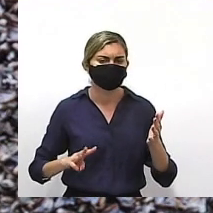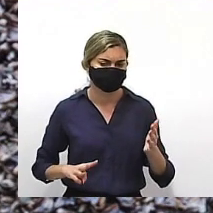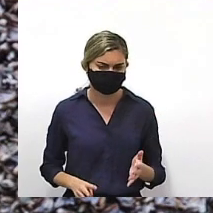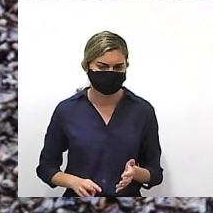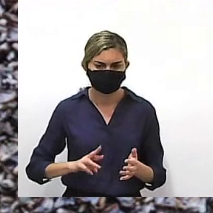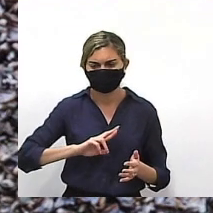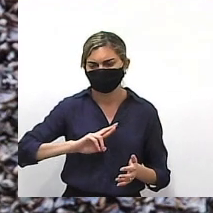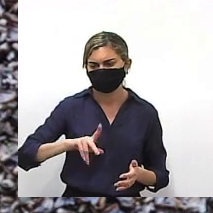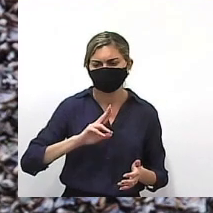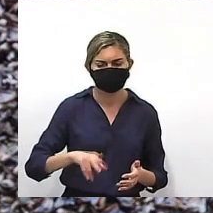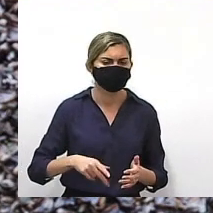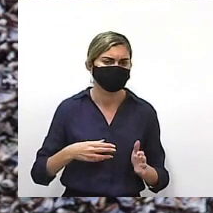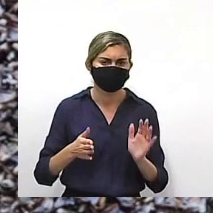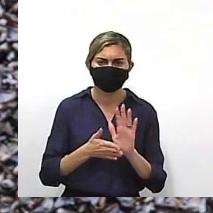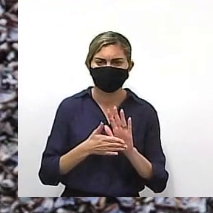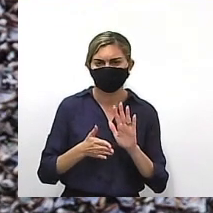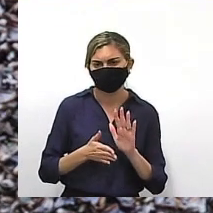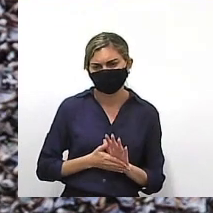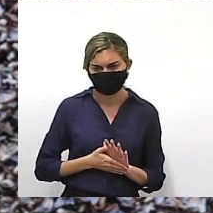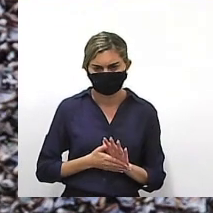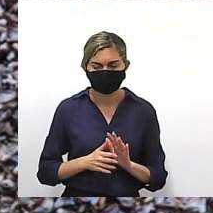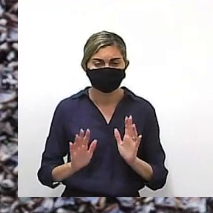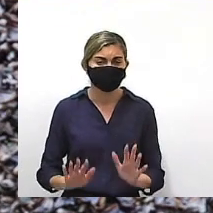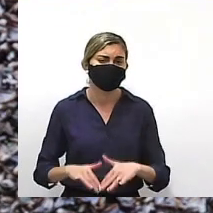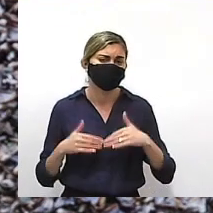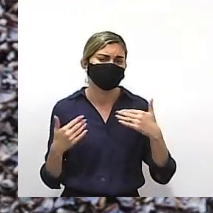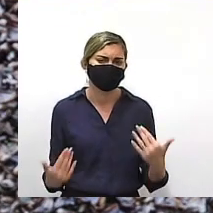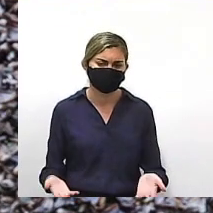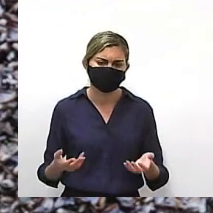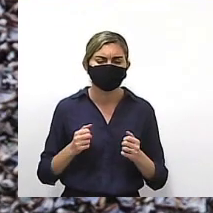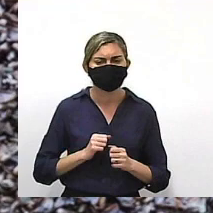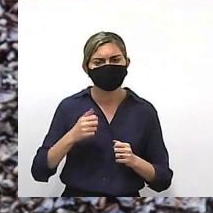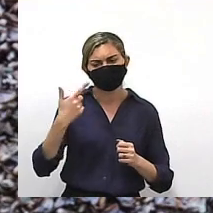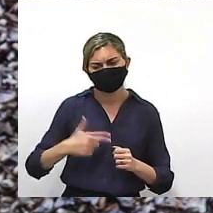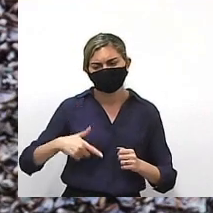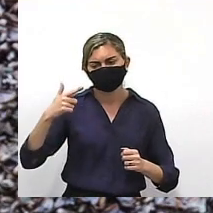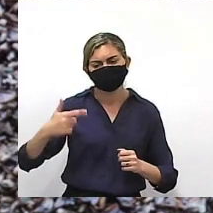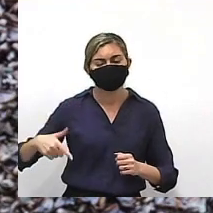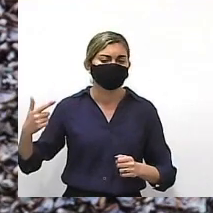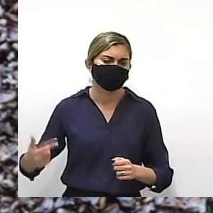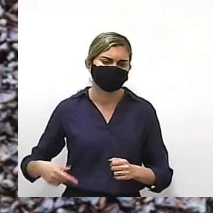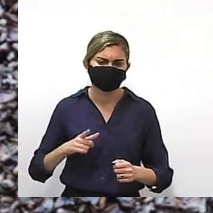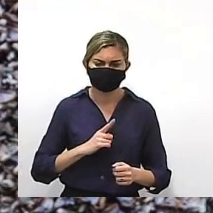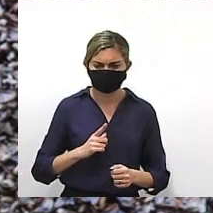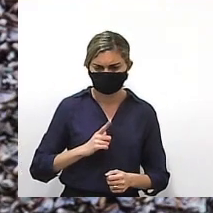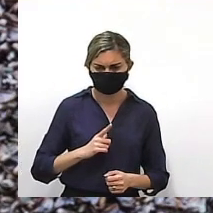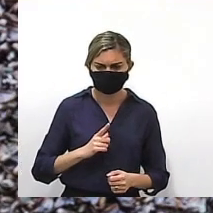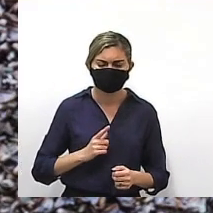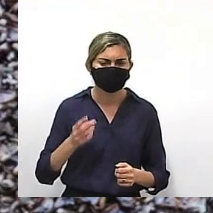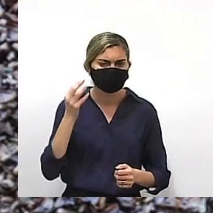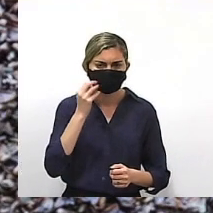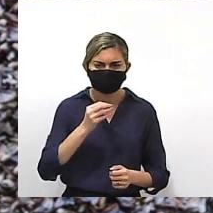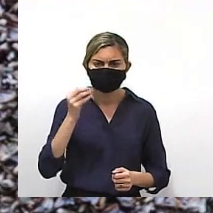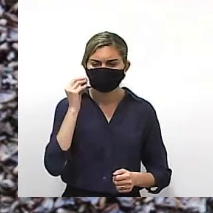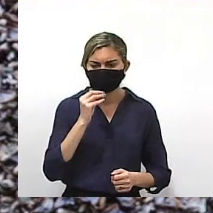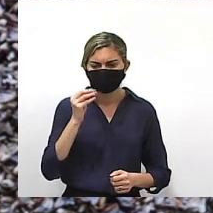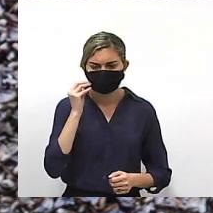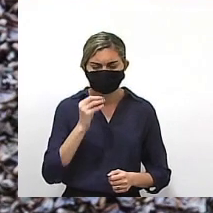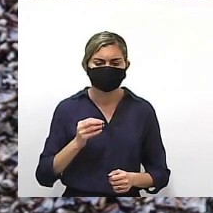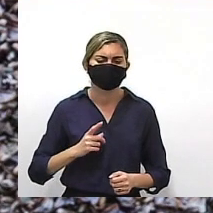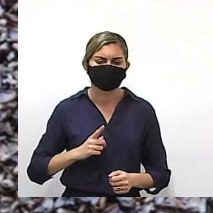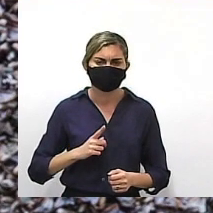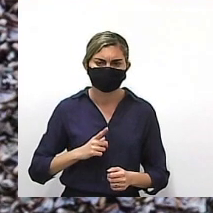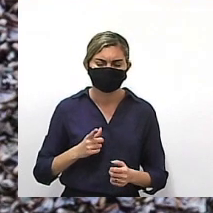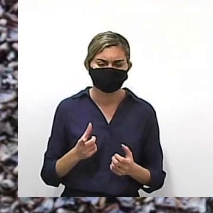não constitui sua meta, a qual vale a pena repetir. Consiste na tentativa de